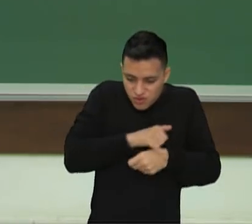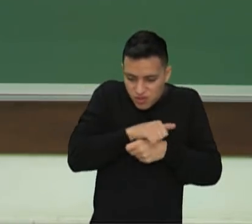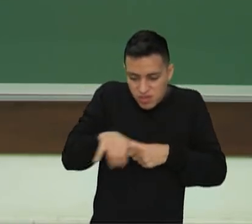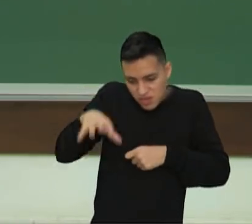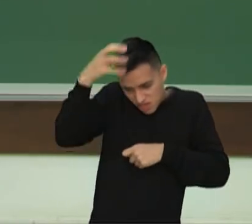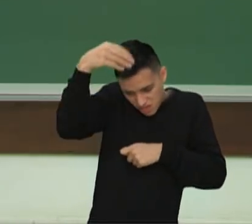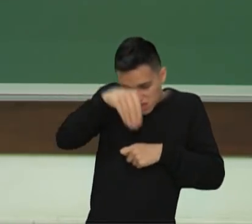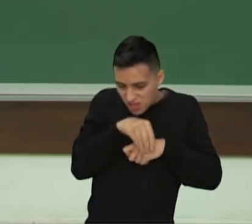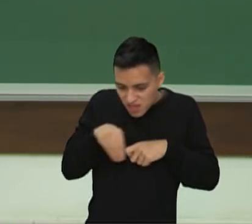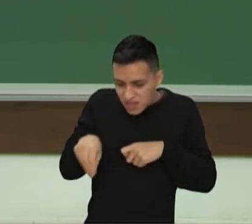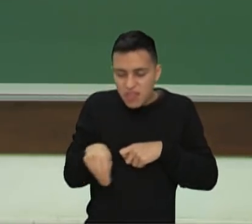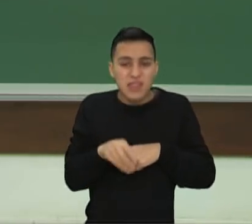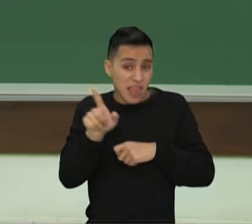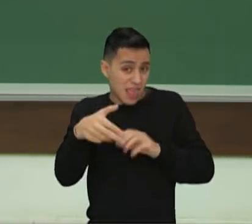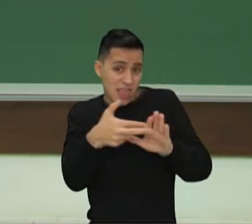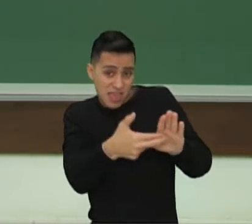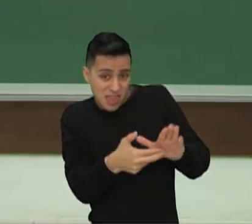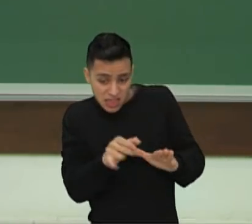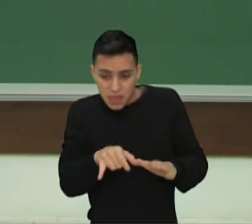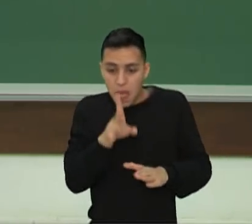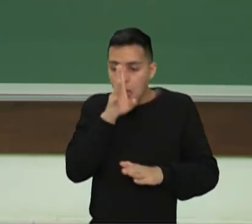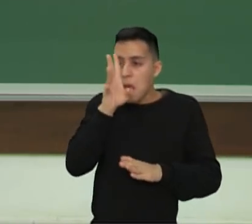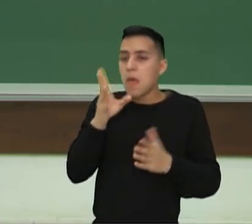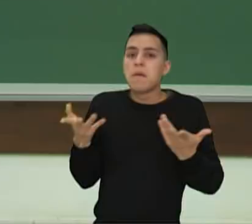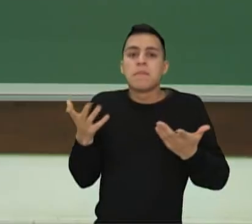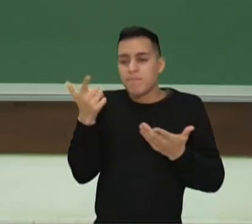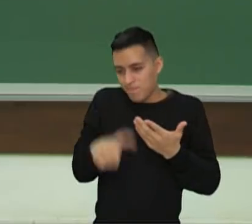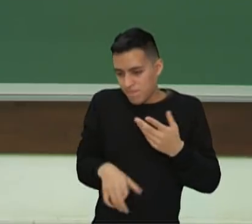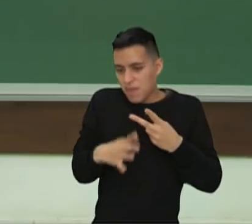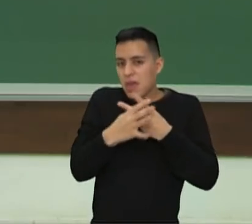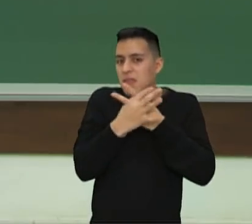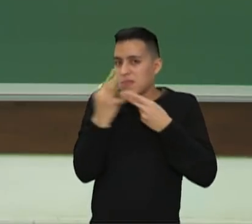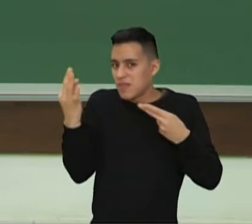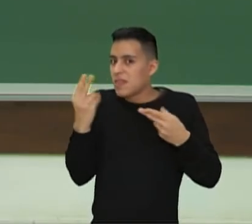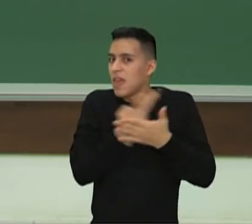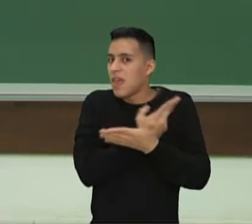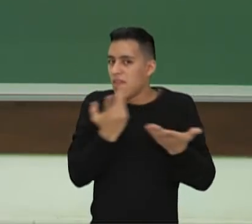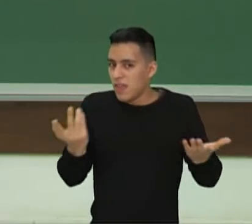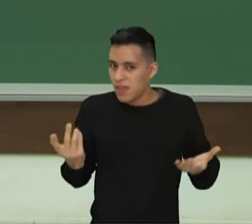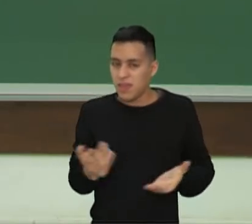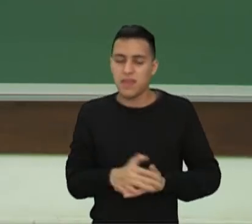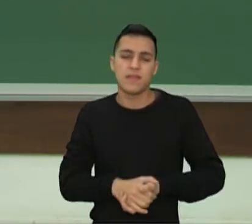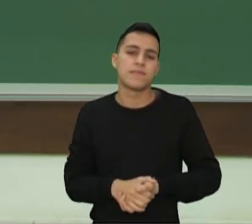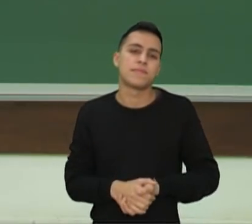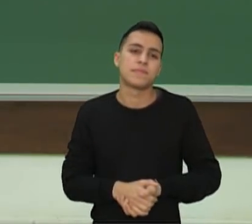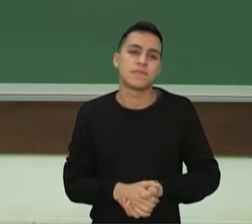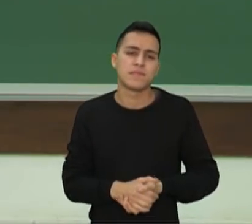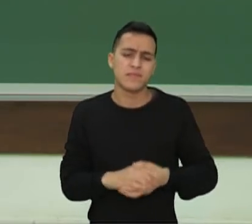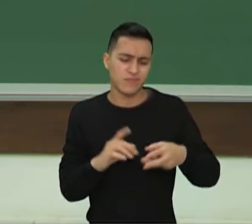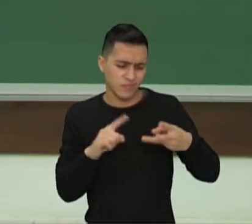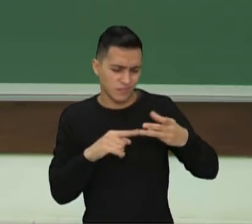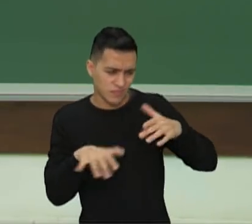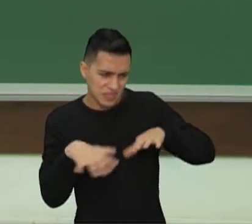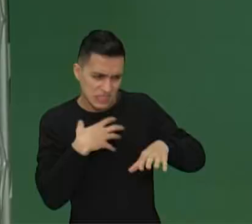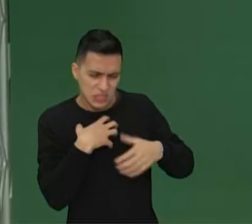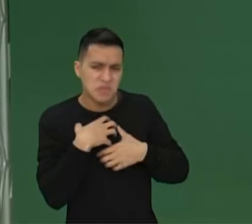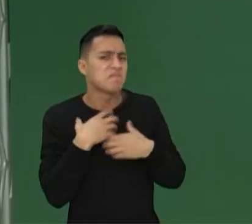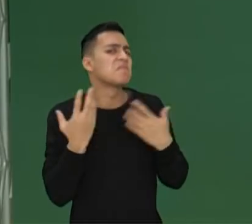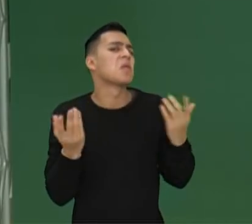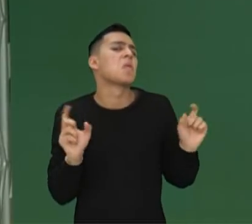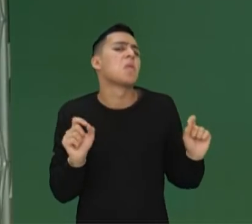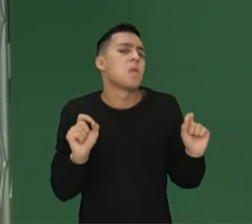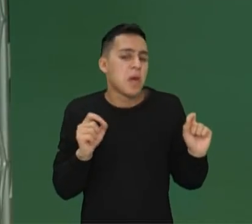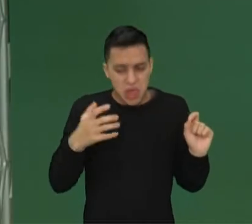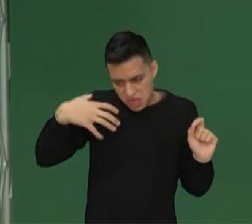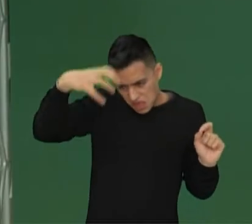rei de xeque. É uma regra. Se eu não fizer isso, mais um lance irregular. Tem que cuidar. Fazer qualquer movimento, seja